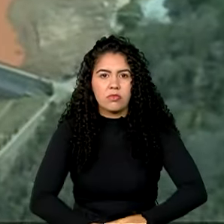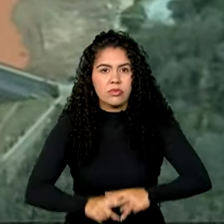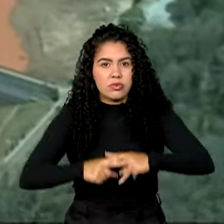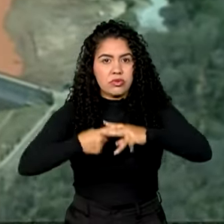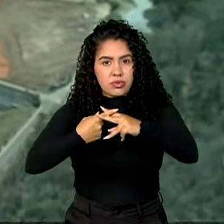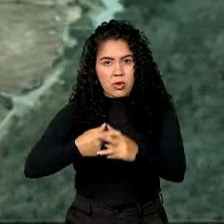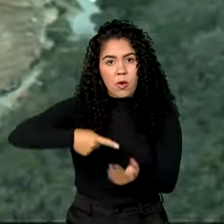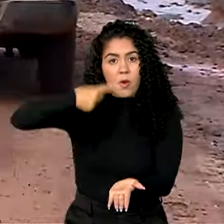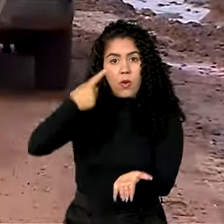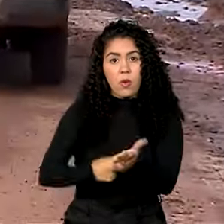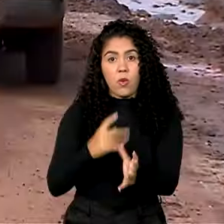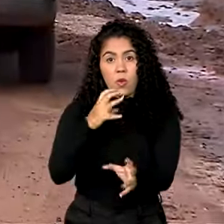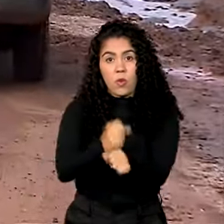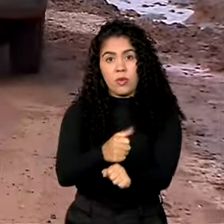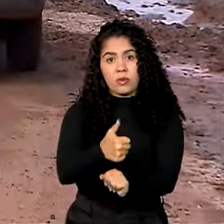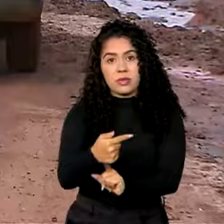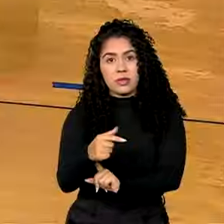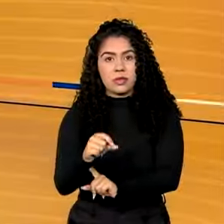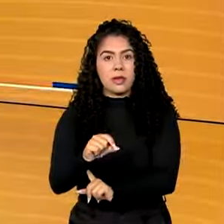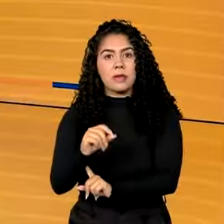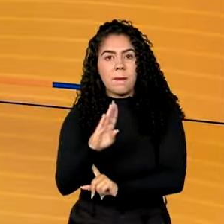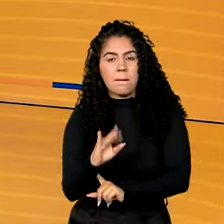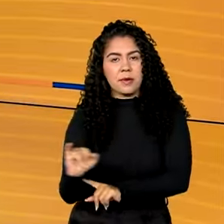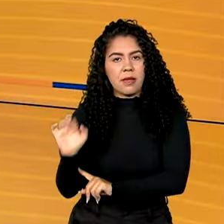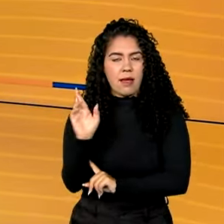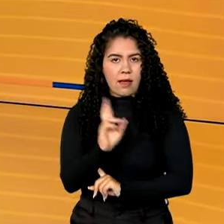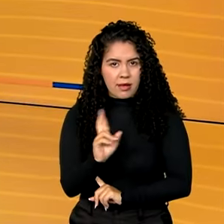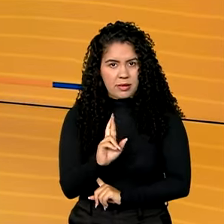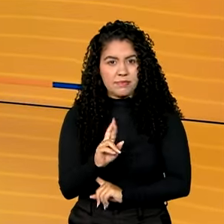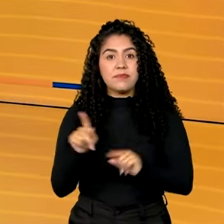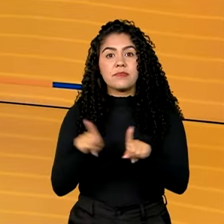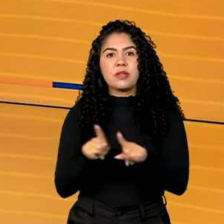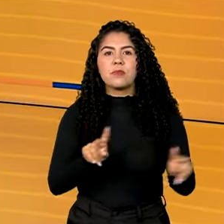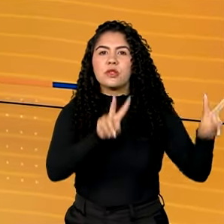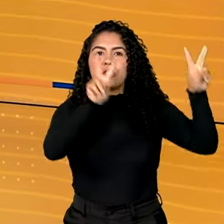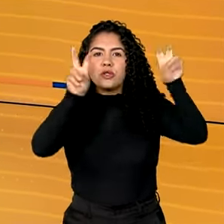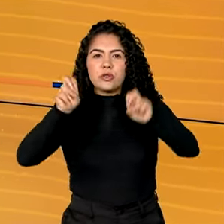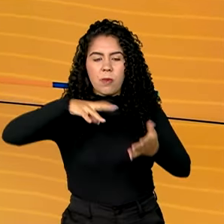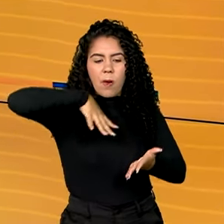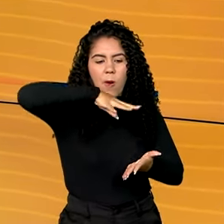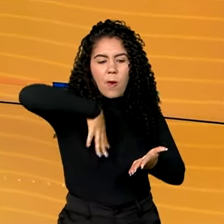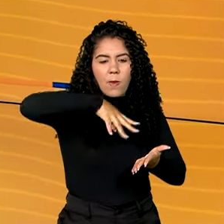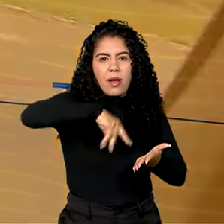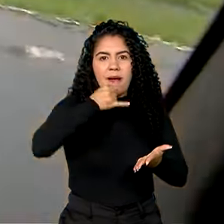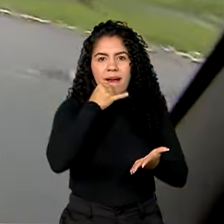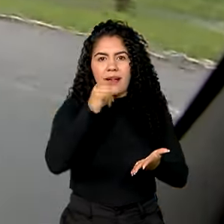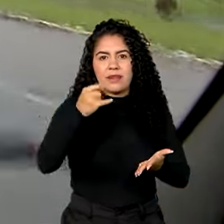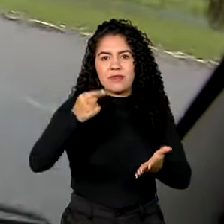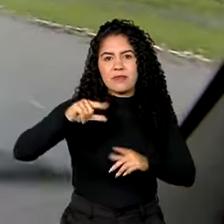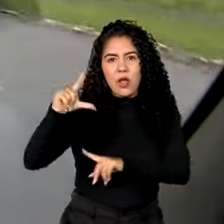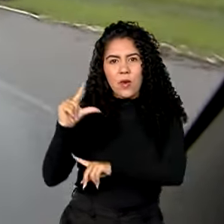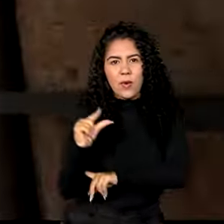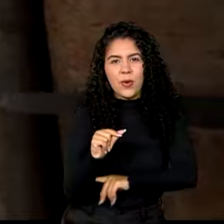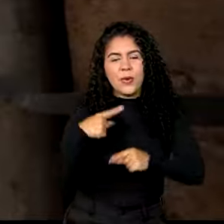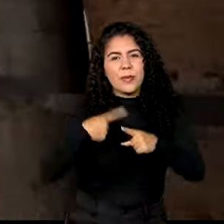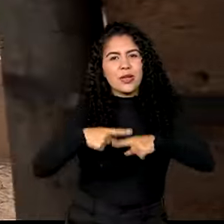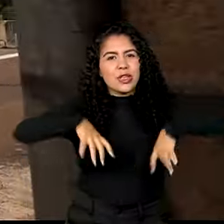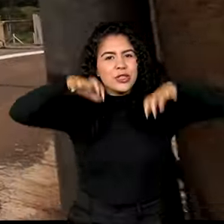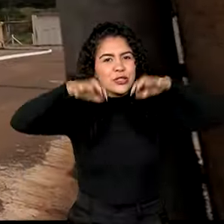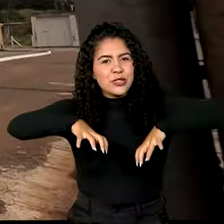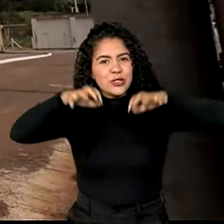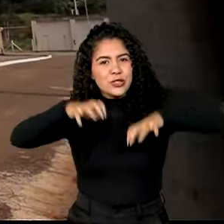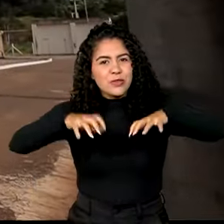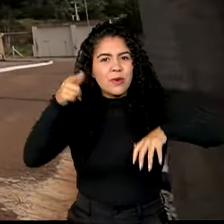ultrapassa 170 bilhões de reais. Conta de energia mais barata. Com a volta das chuvas, o governo federal